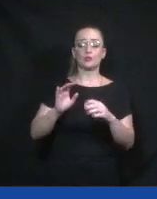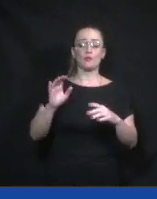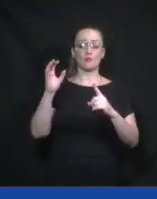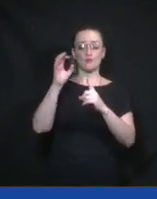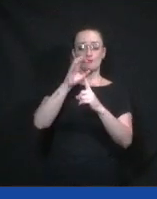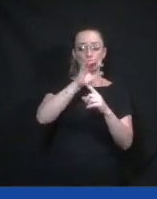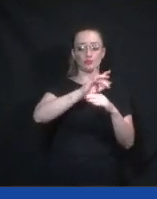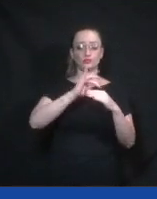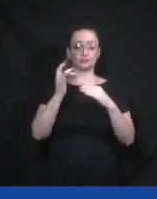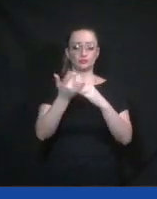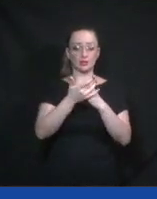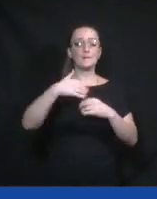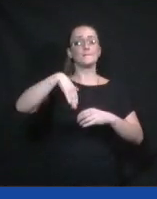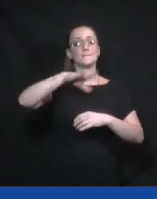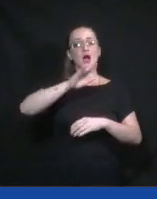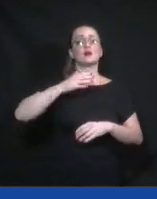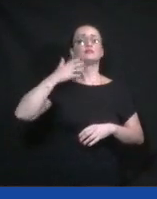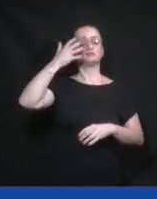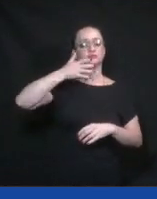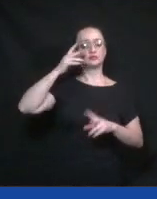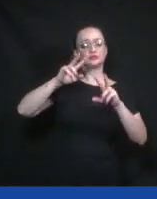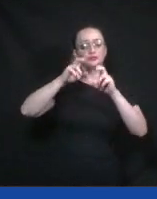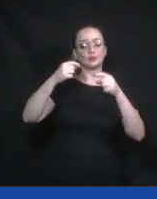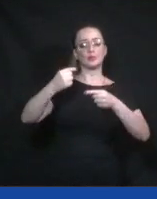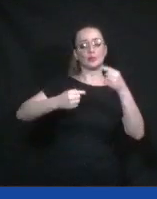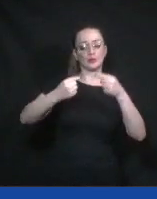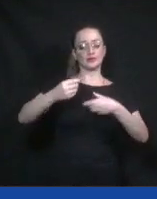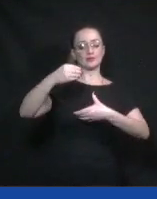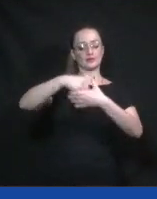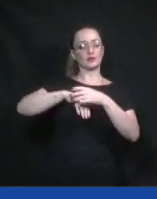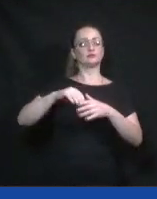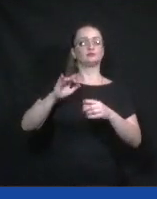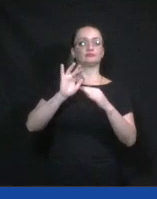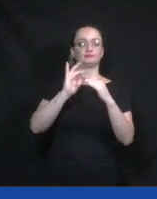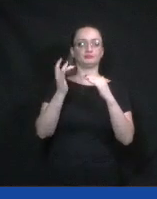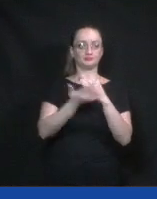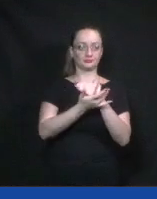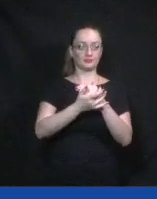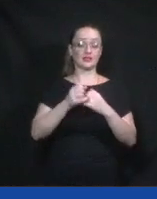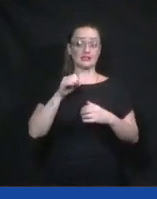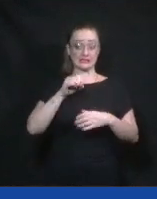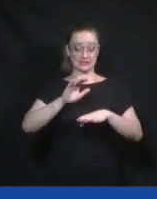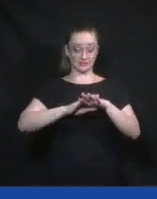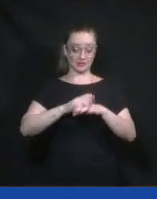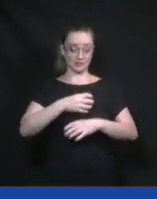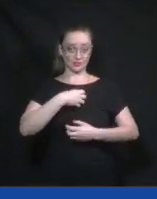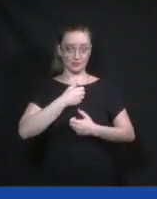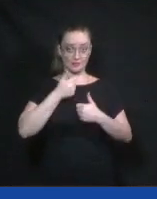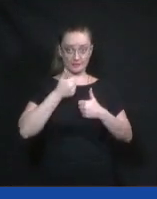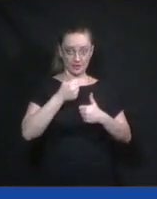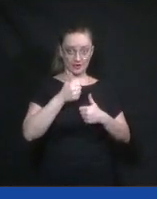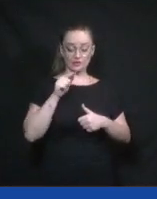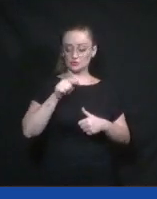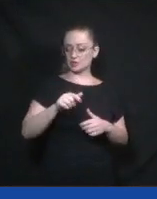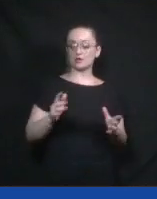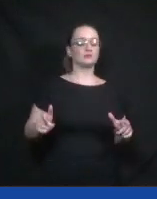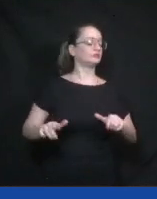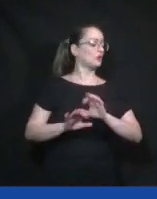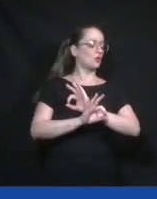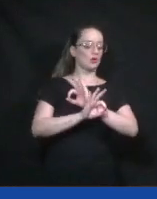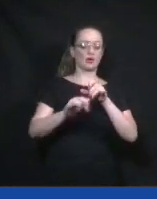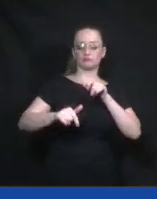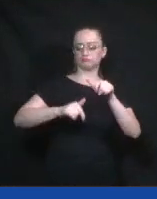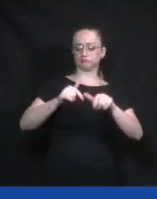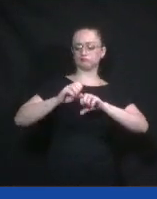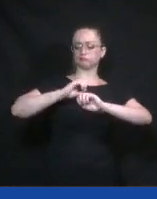cada vez mais falado de política e sobre política no seus canais quando bem fez isso é um super serviço de